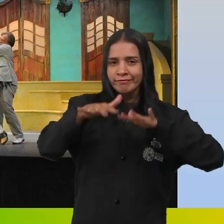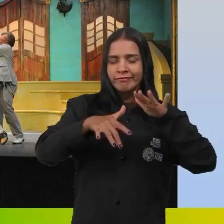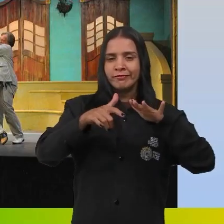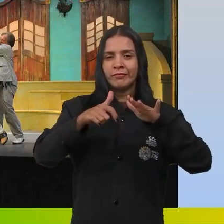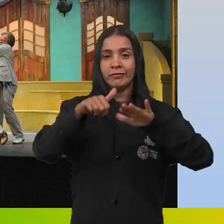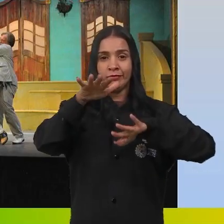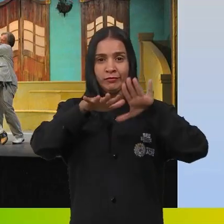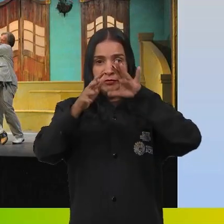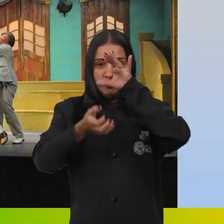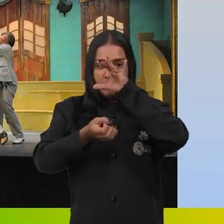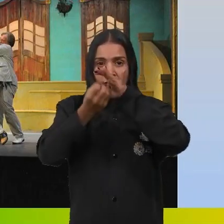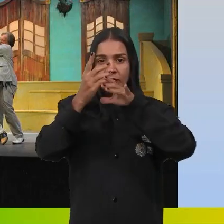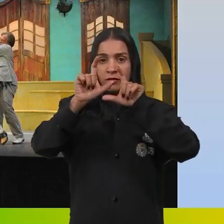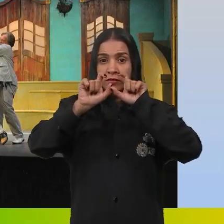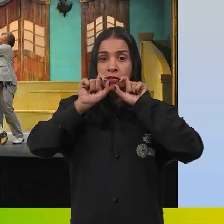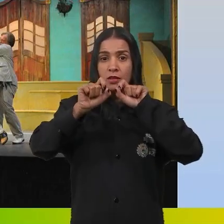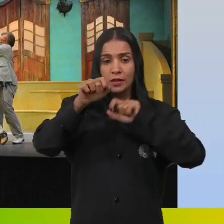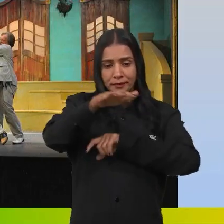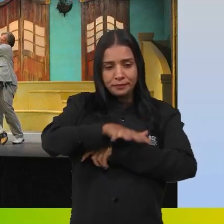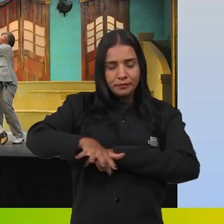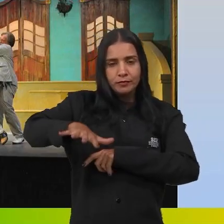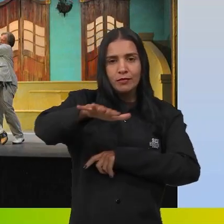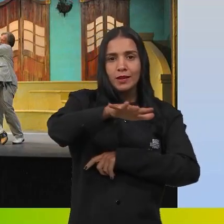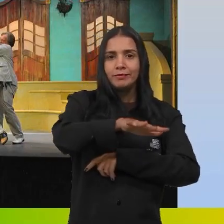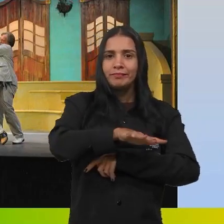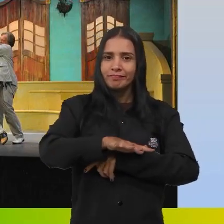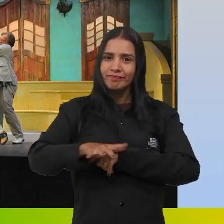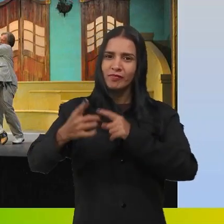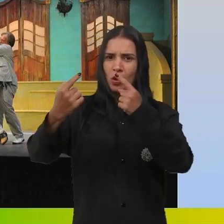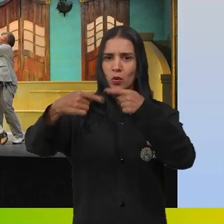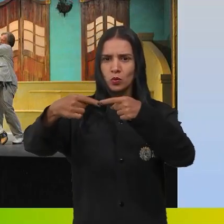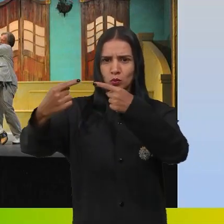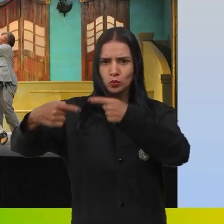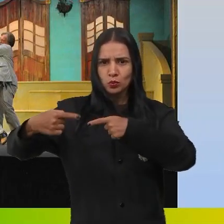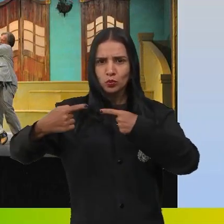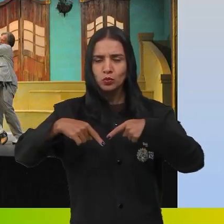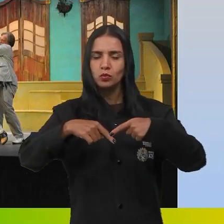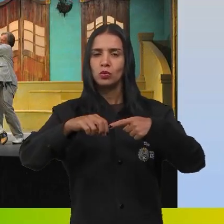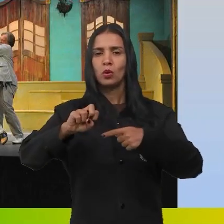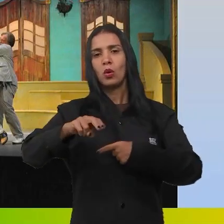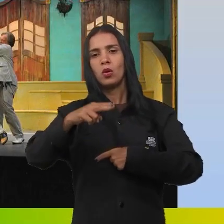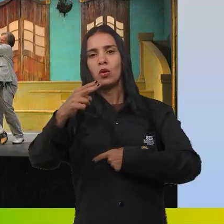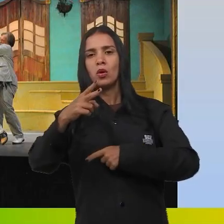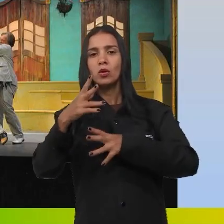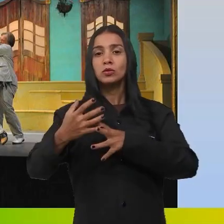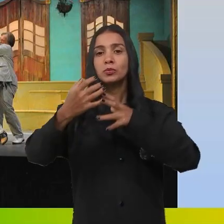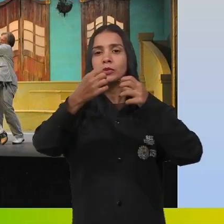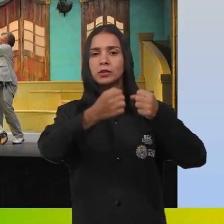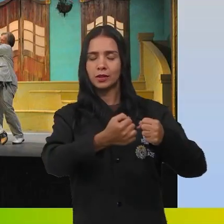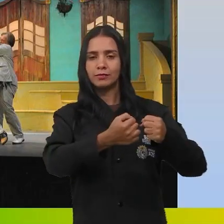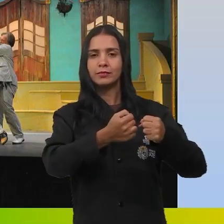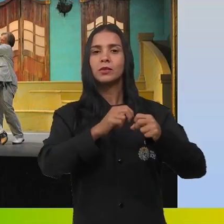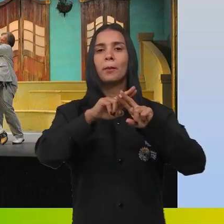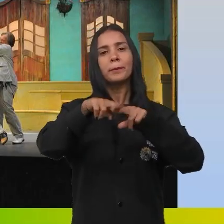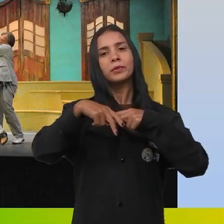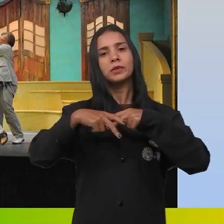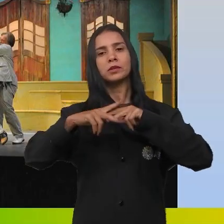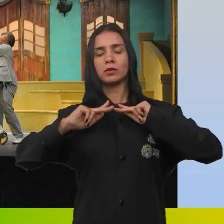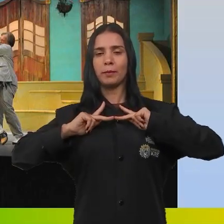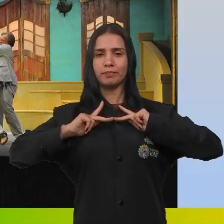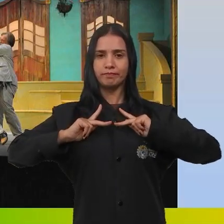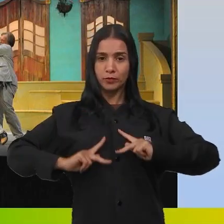conflito e desequilíbrio de poder, onde os gestos, ou então as posturas, elas constroem